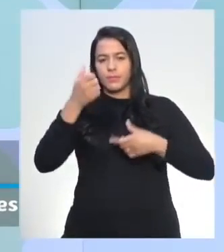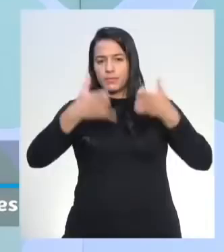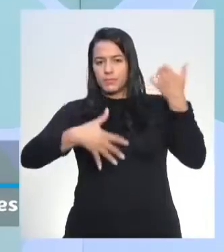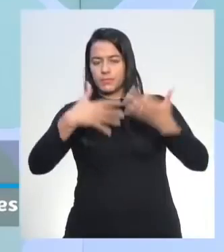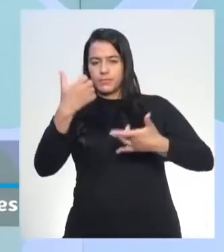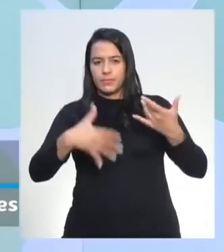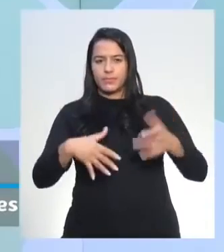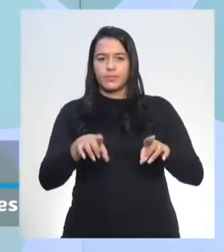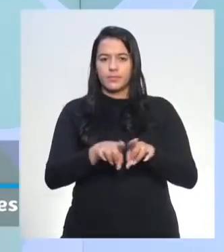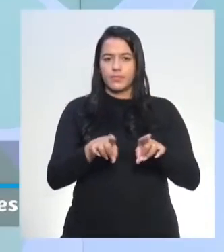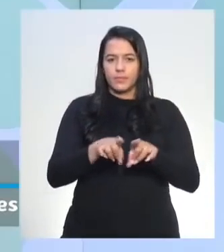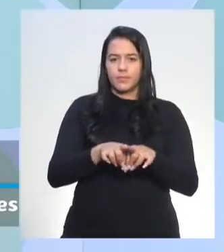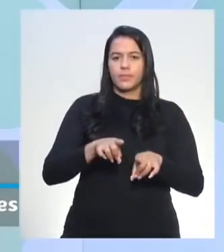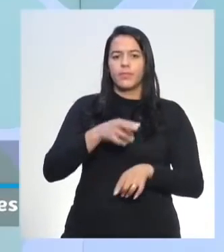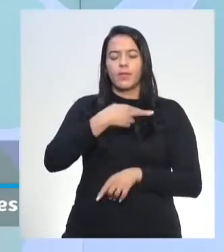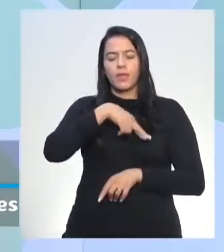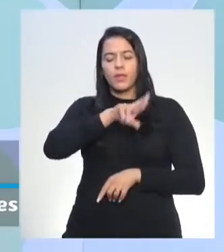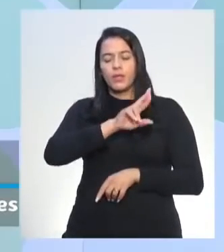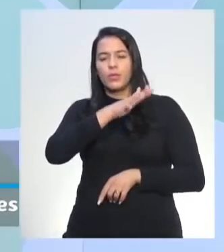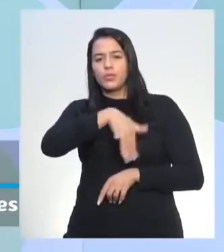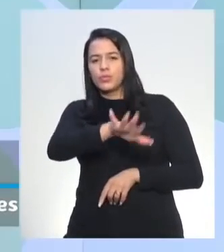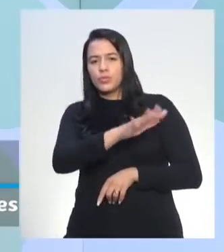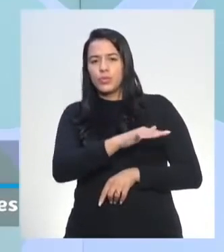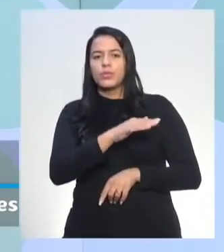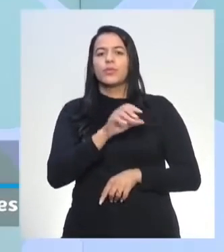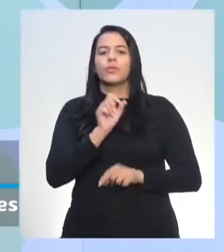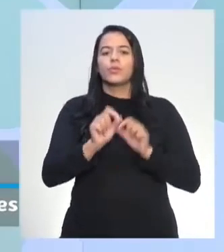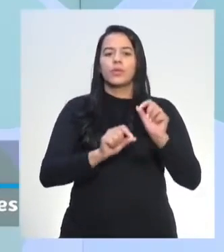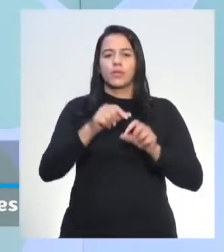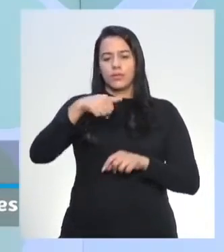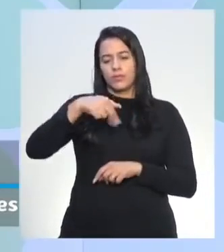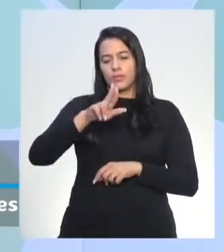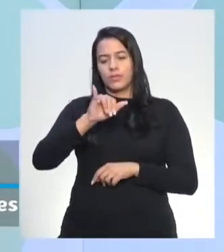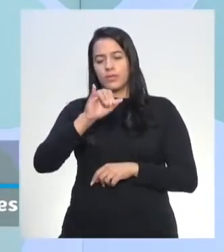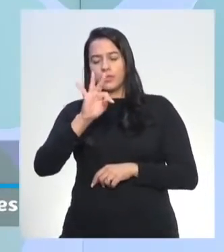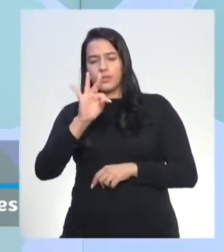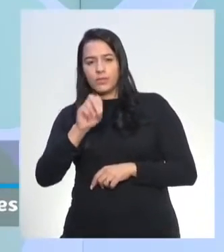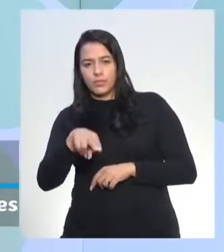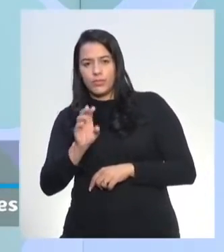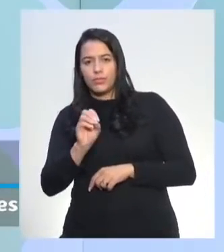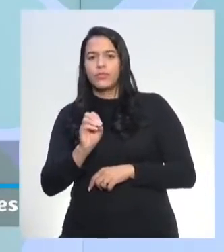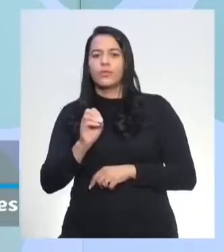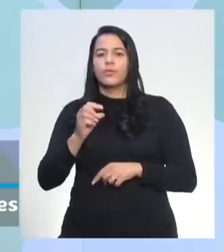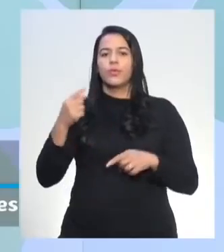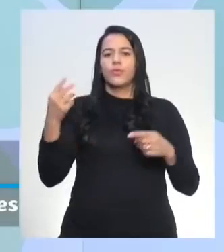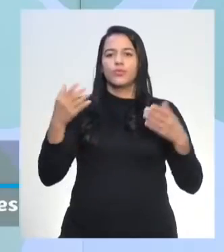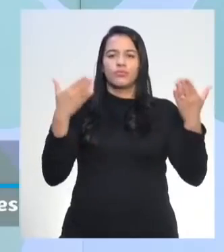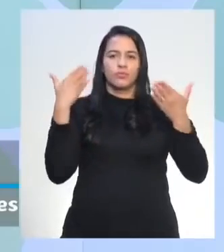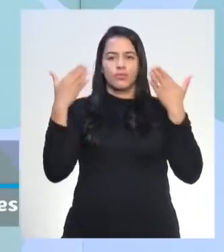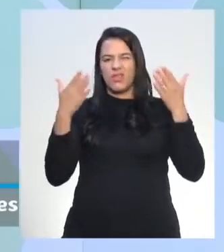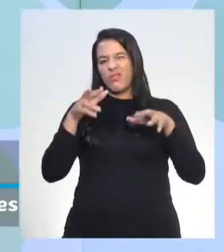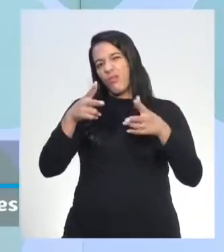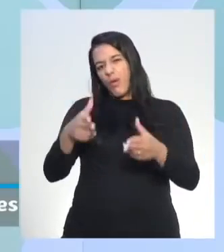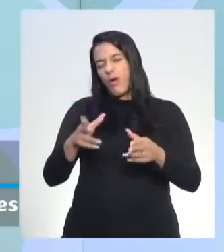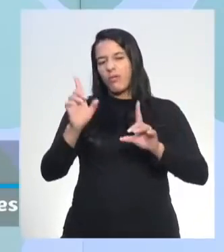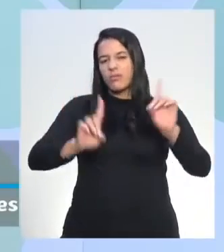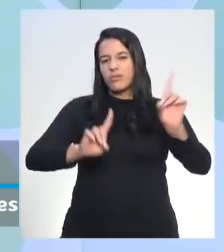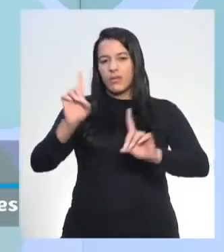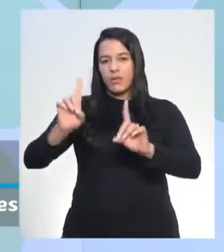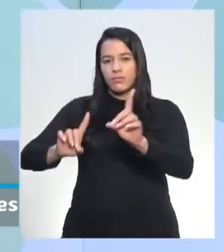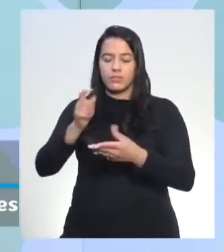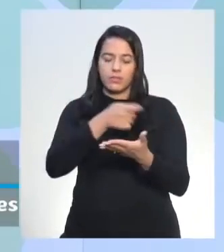da Santíssima Trindade, né? A gente está colocando então o Quino junto com a Santíssima Trindade, que eles tratariam como se fossem os deuses, né, da escrita,